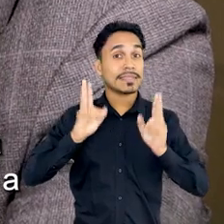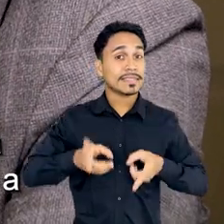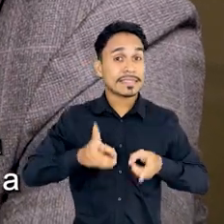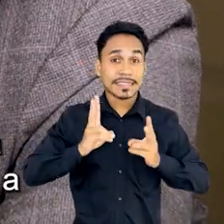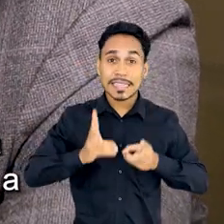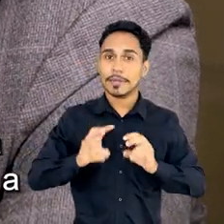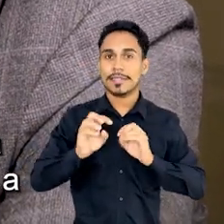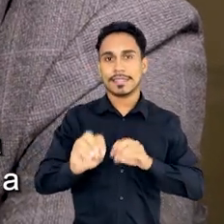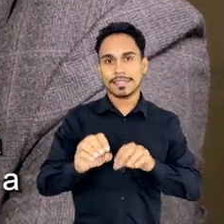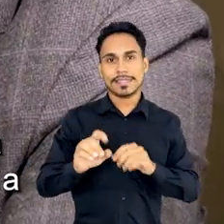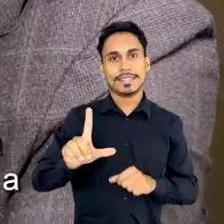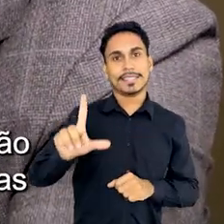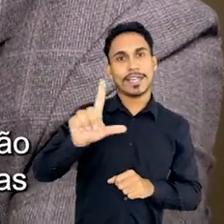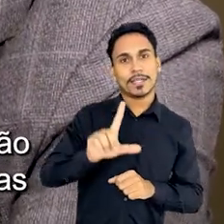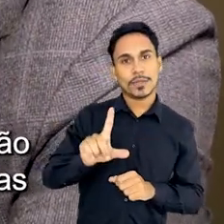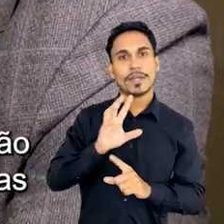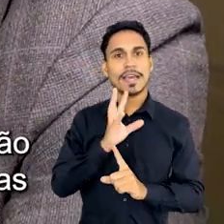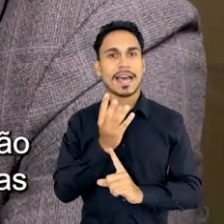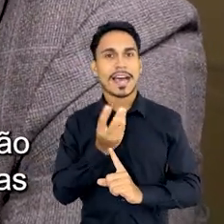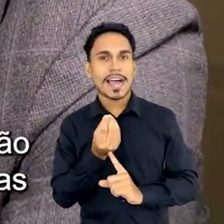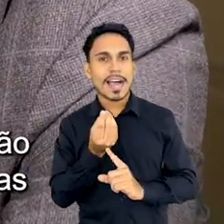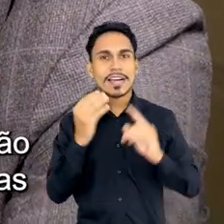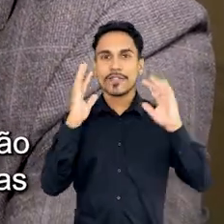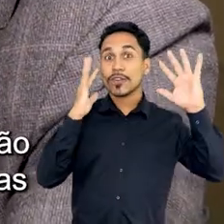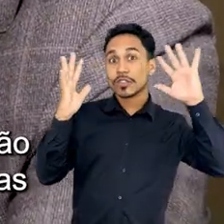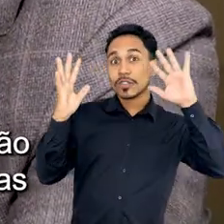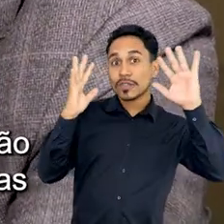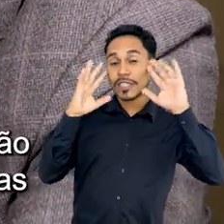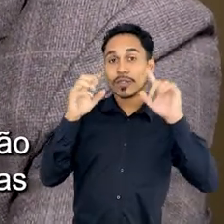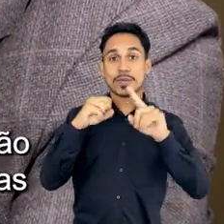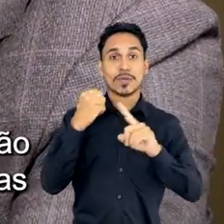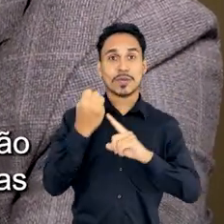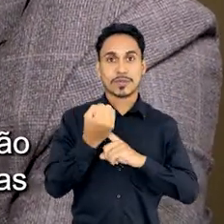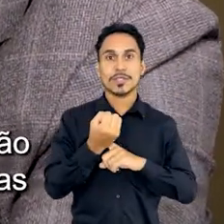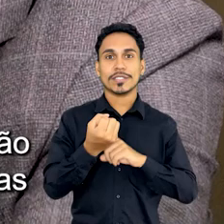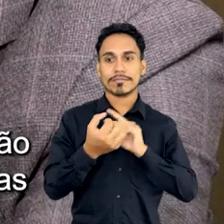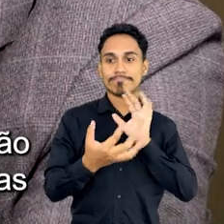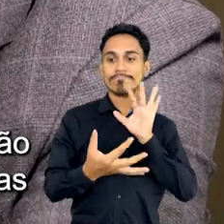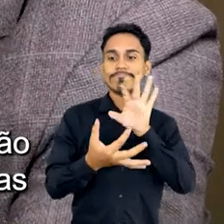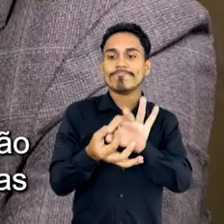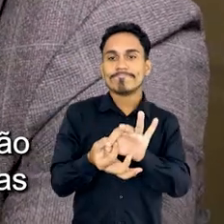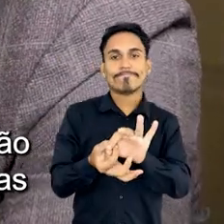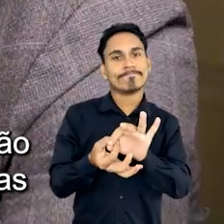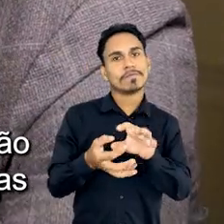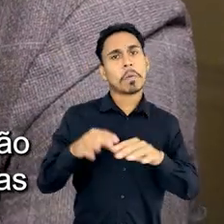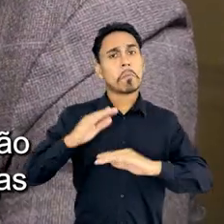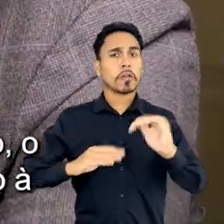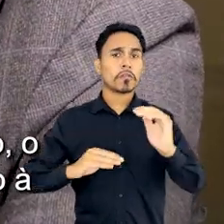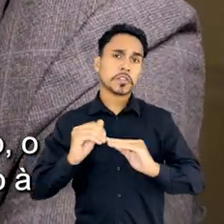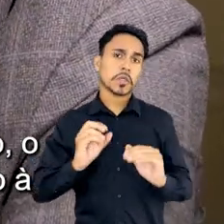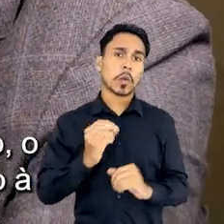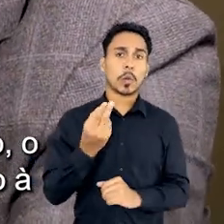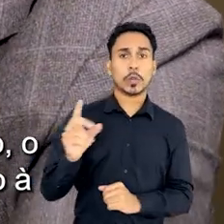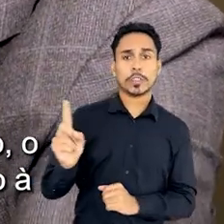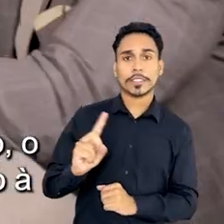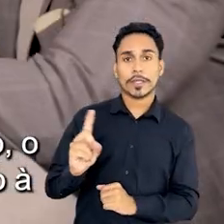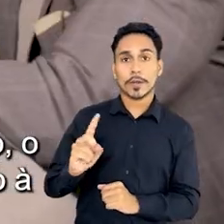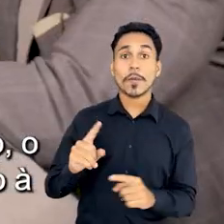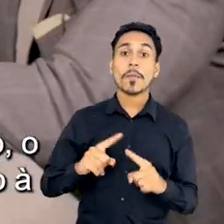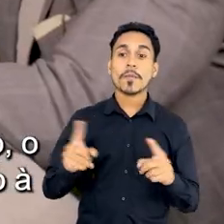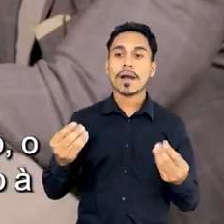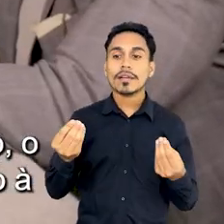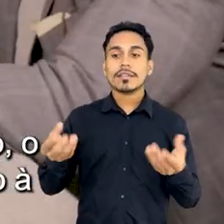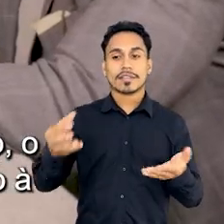literatura as artes a filosofia a sociologia e muitas vezes não estão diretamente Associados à aquela profissão mas estão Associados a essa